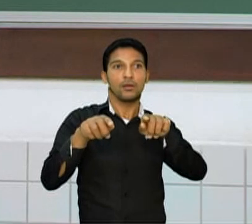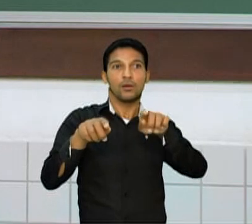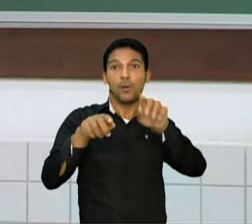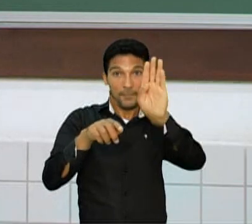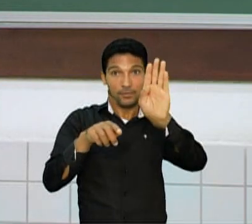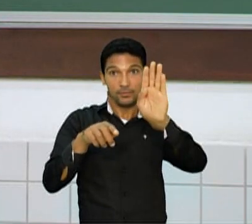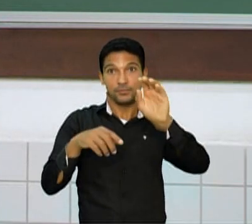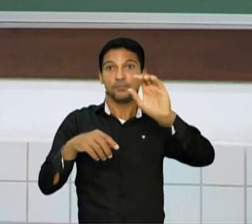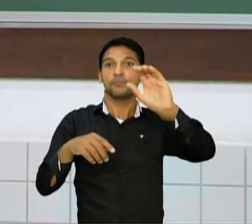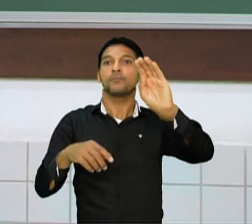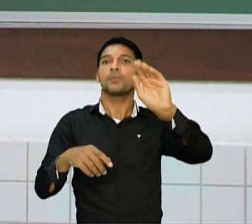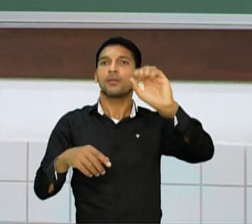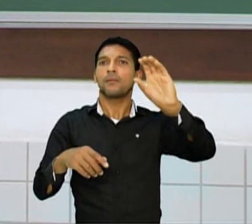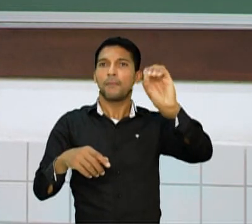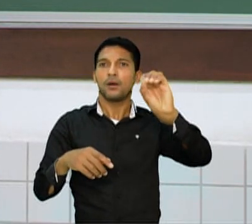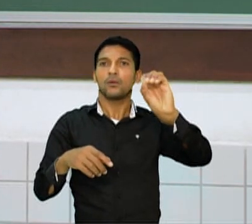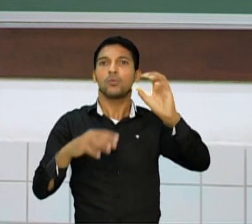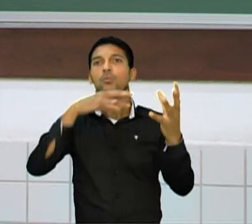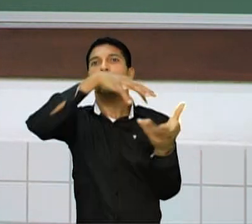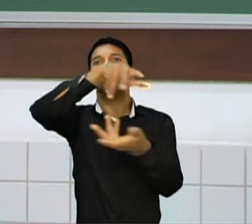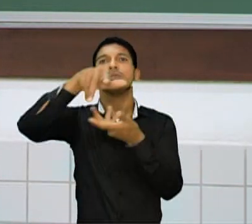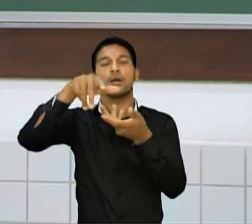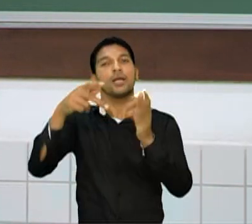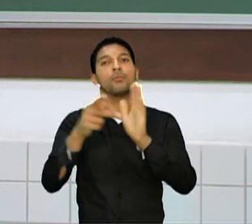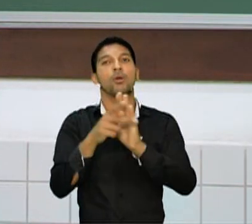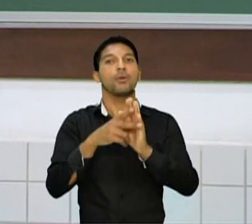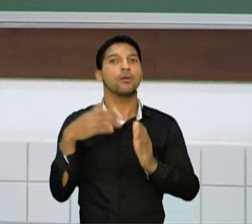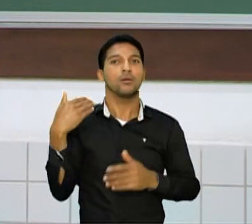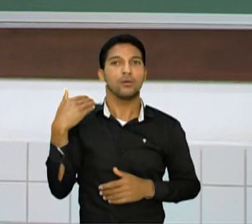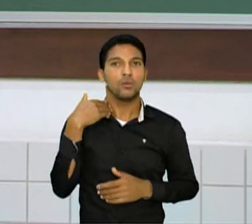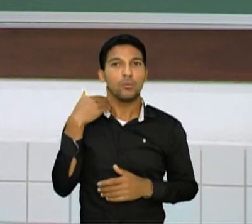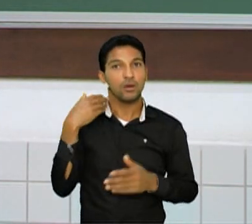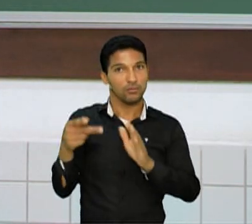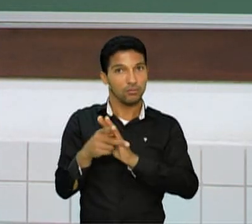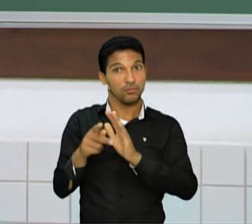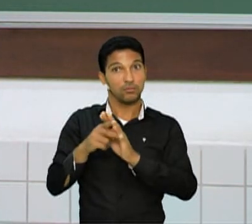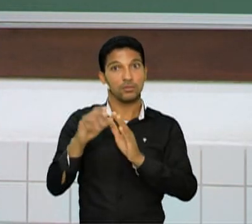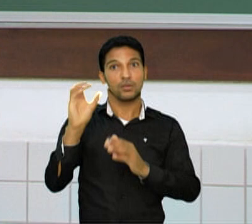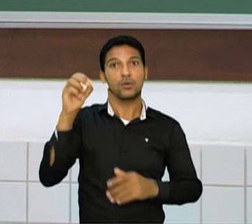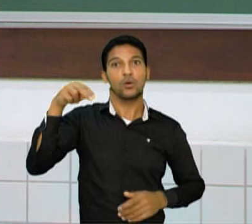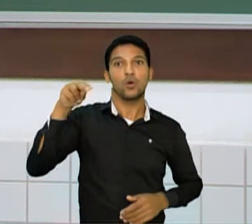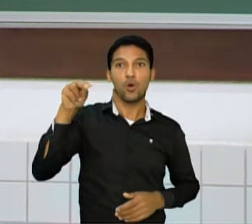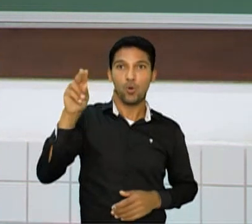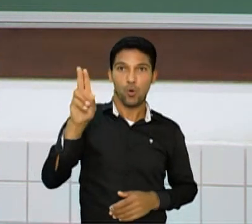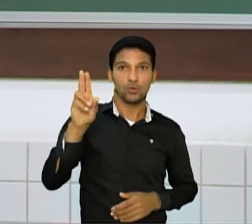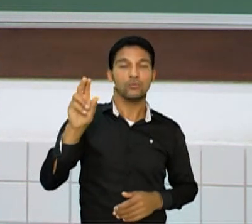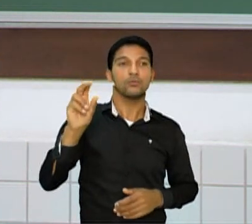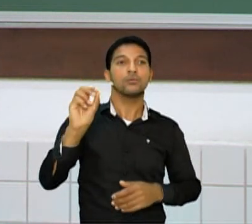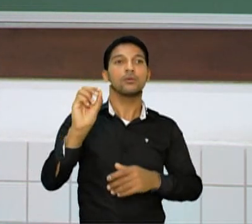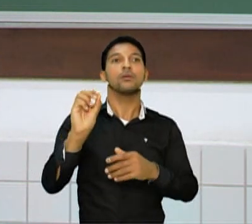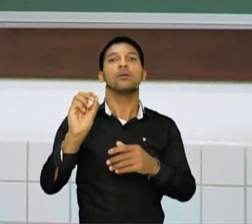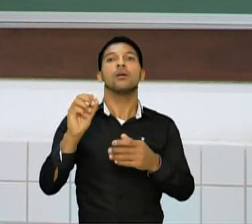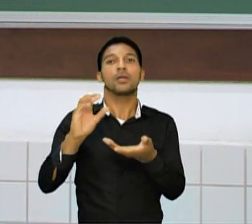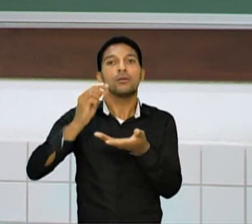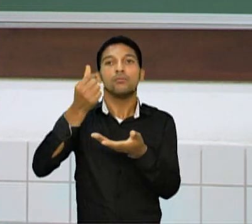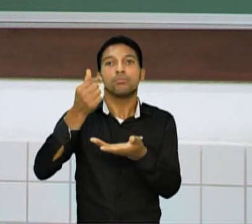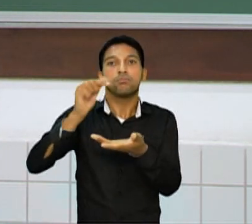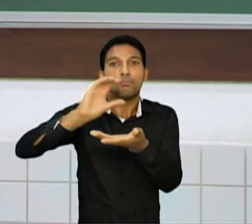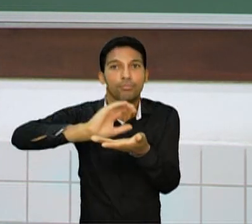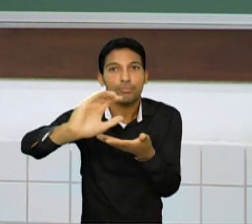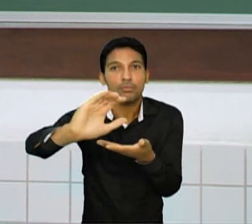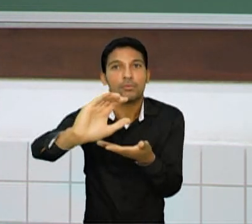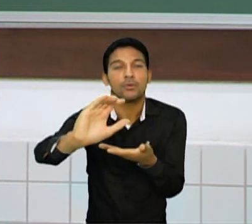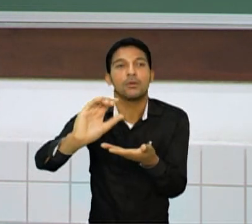um banco ligado à ONU, financiado e organizado pela ONU, que tem como subsídio a organização monetária